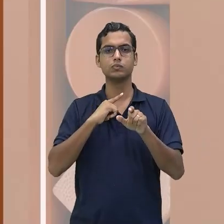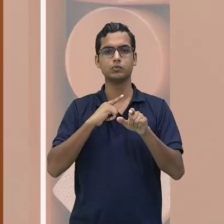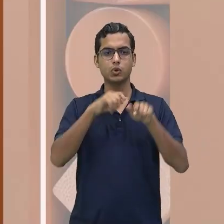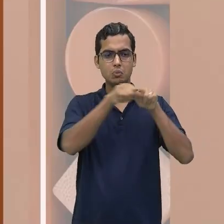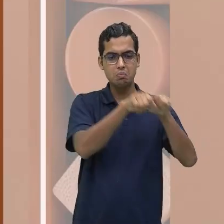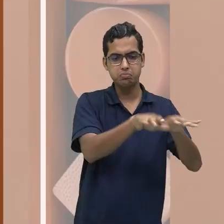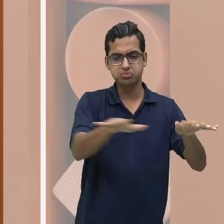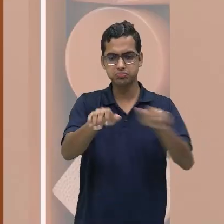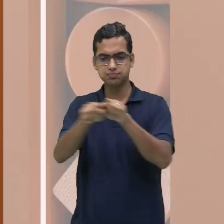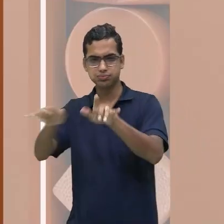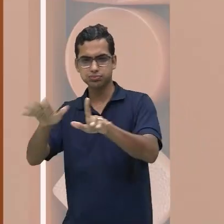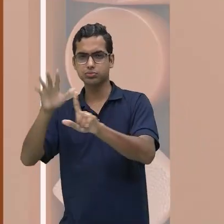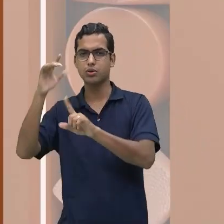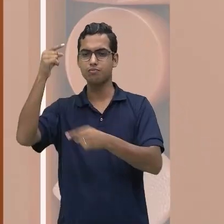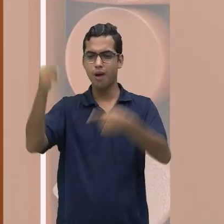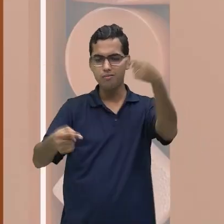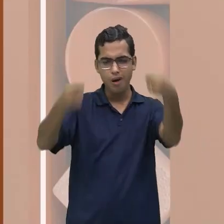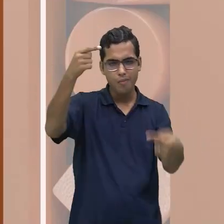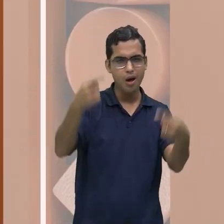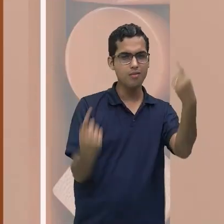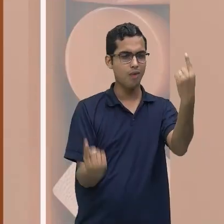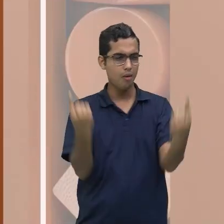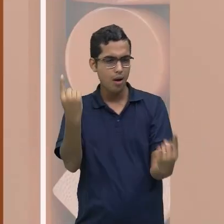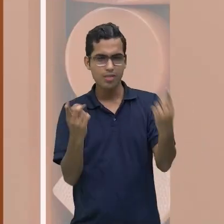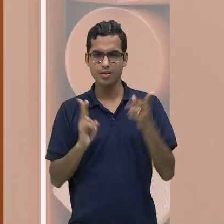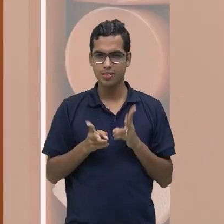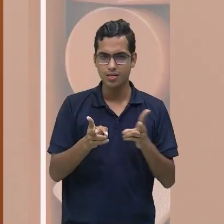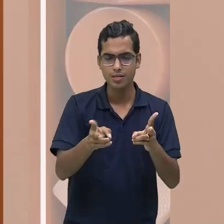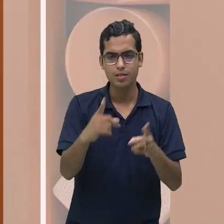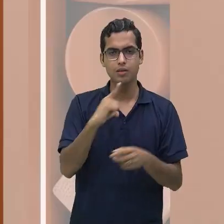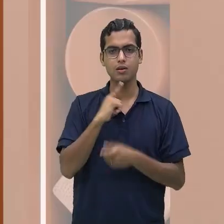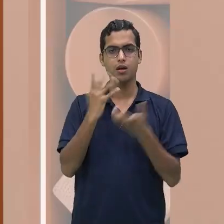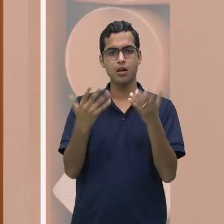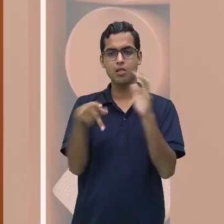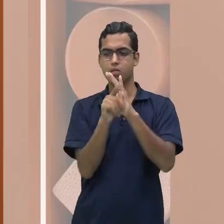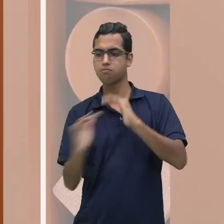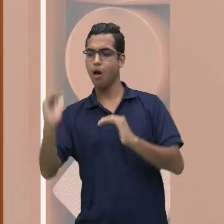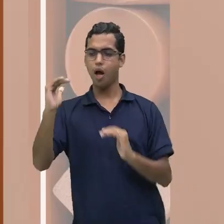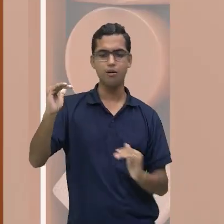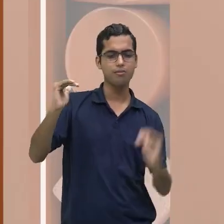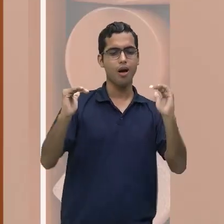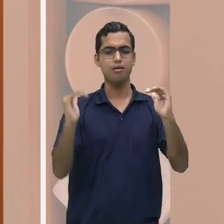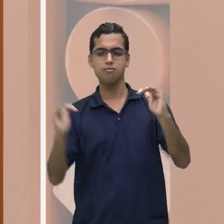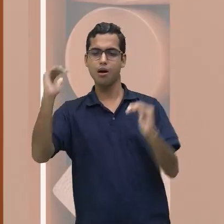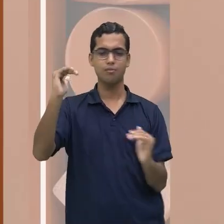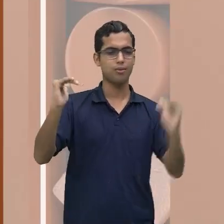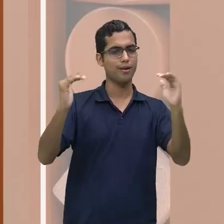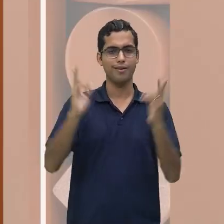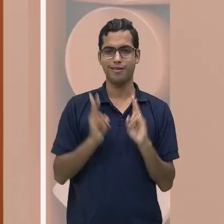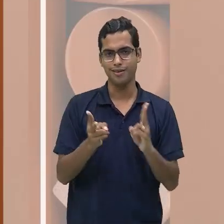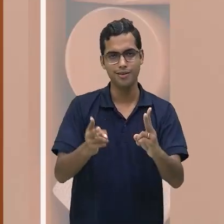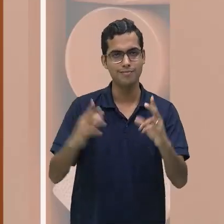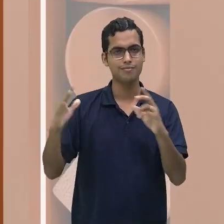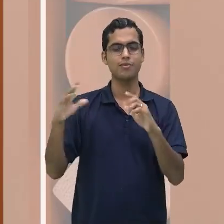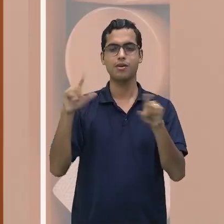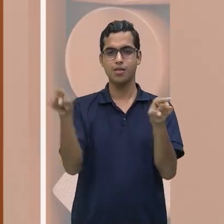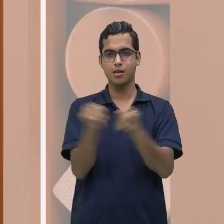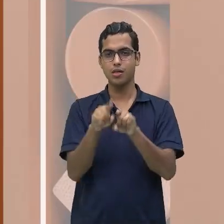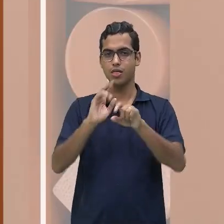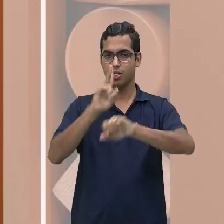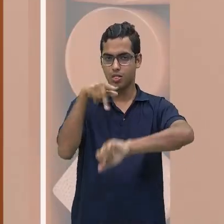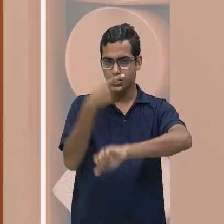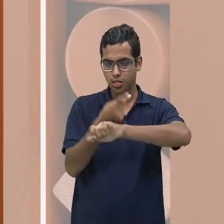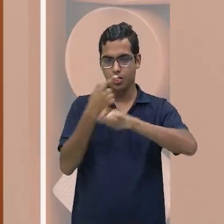aí, cada um a gente observava que queria ter o seu desenvolvimento, tá bom? Mas vai ter um fim, né, desse